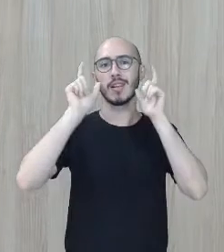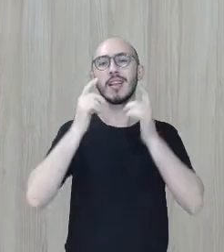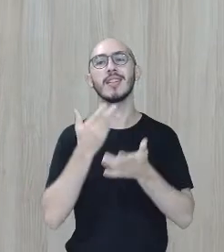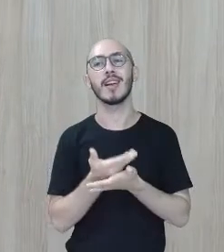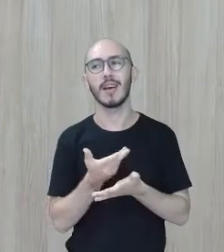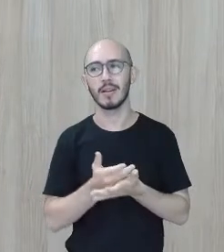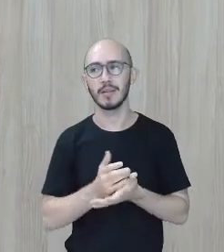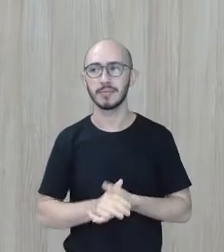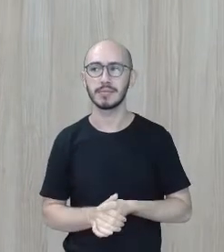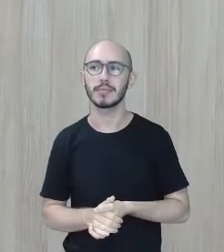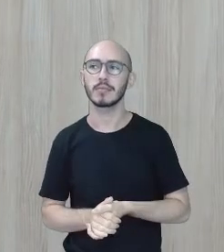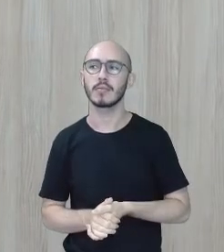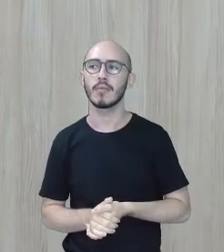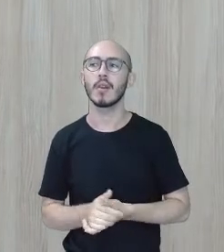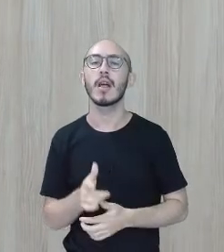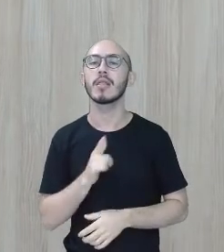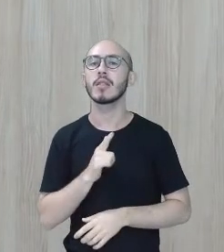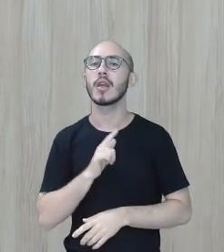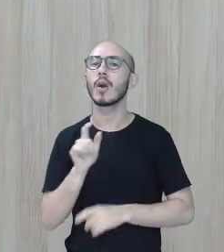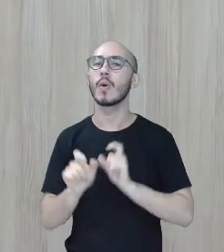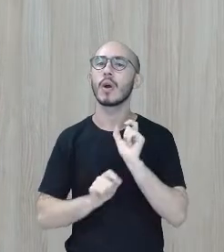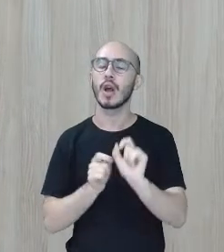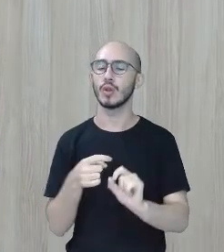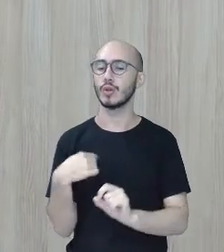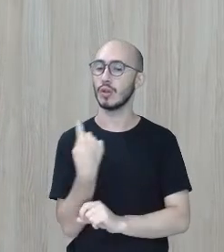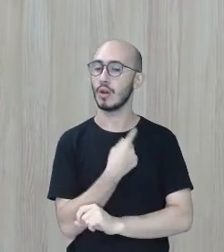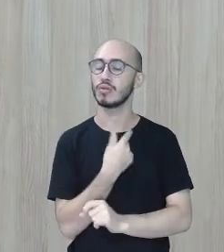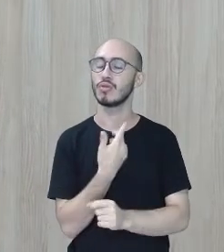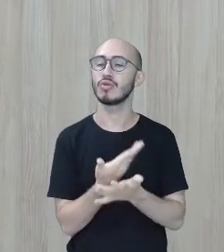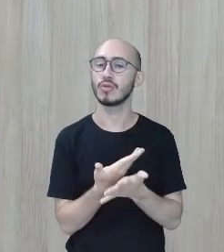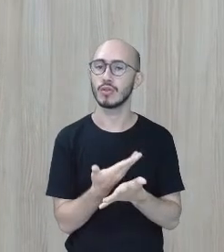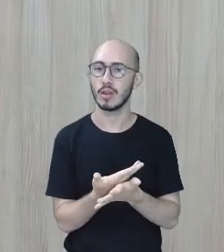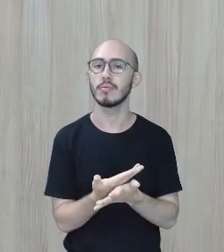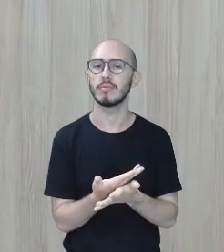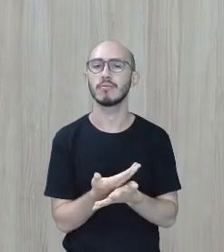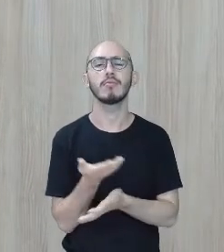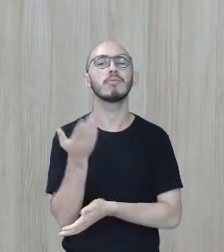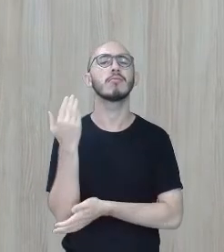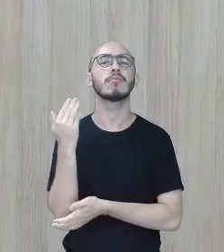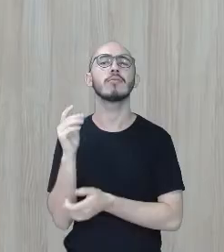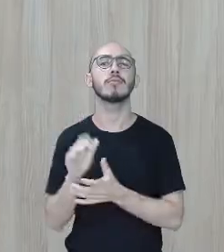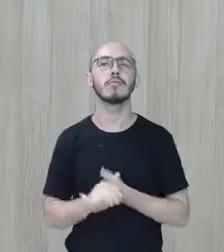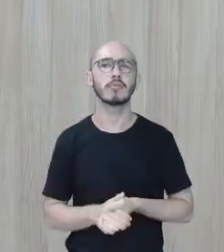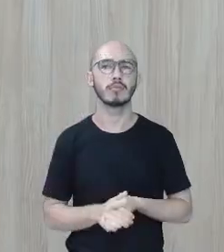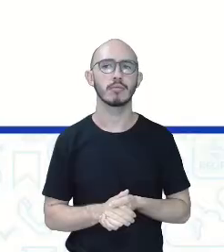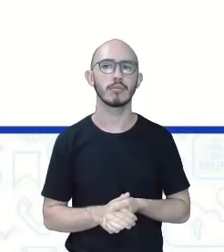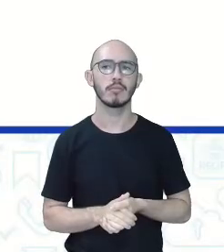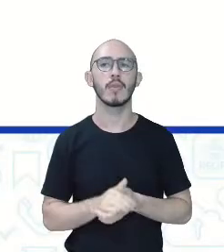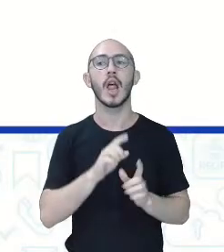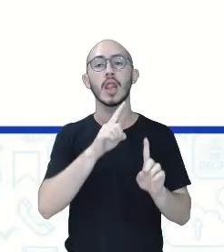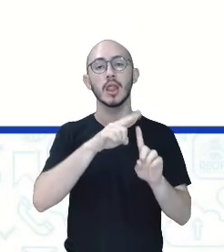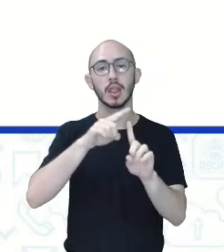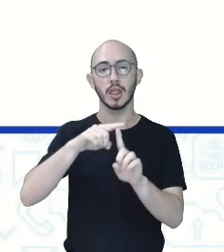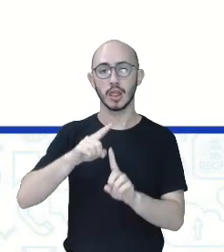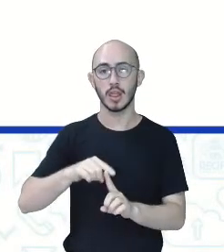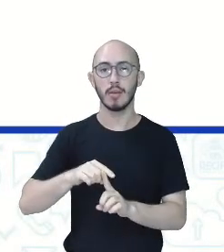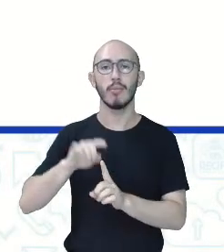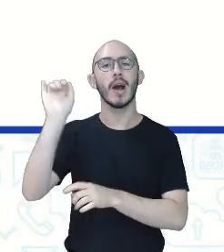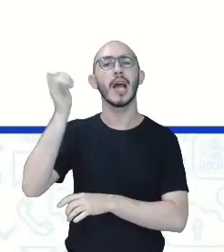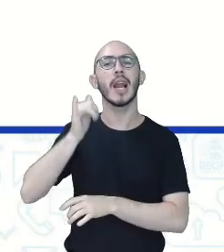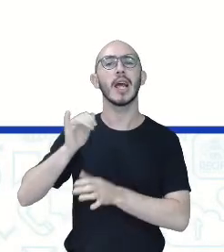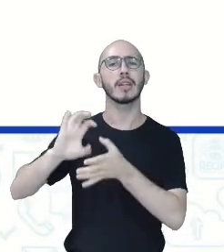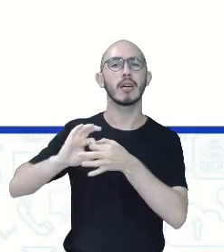aulas. Então, trago para vocês o que nós vimos na nossa aula anterior, não é? Nós vimos os tipos de corrente